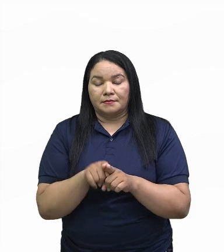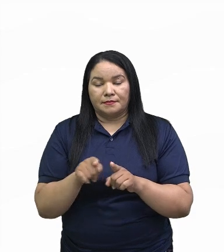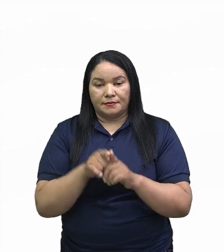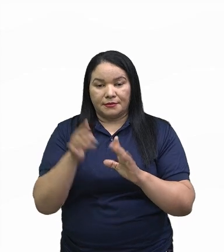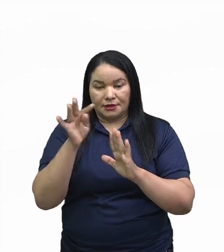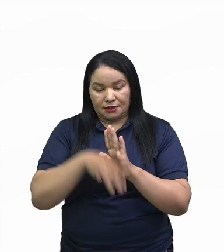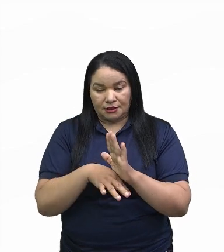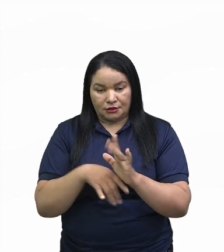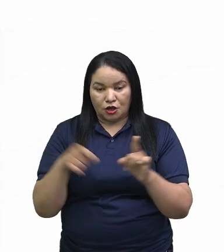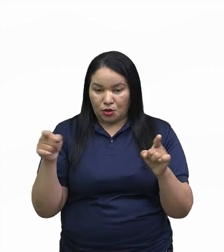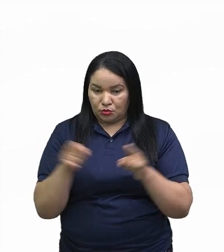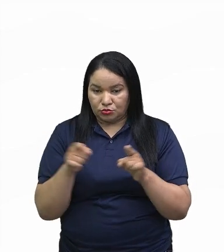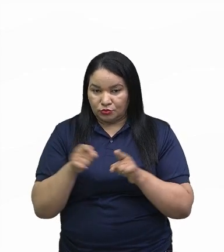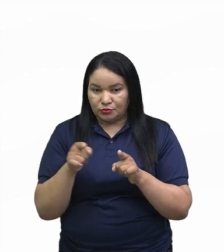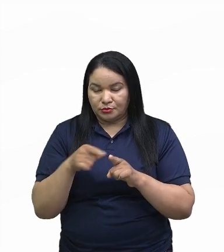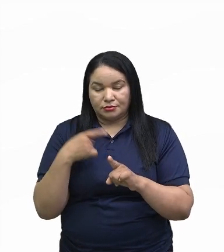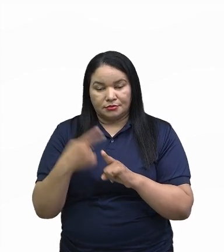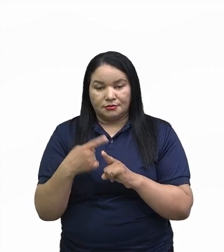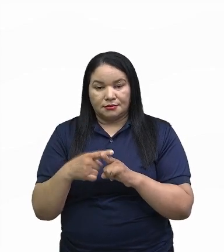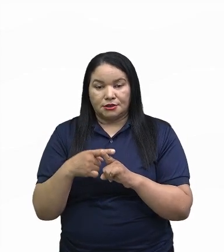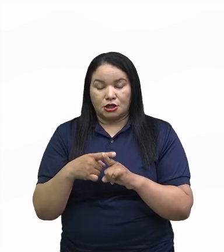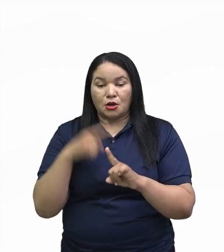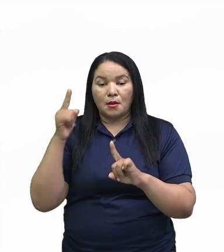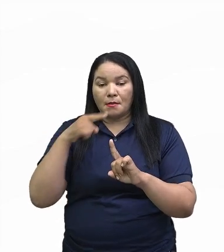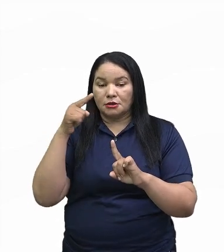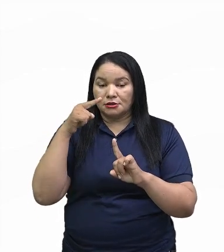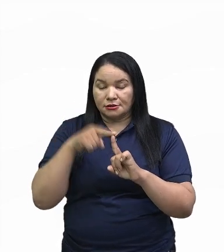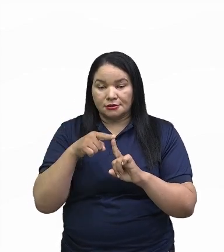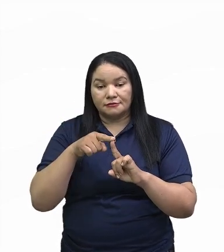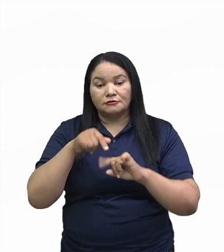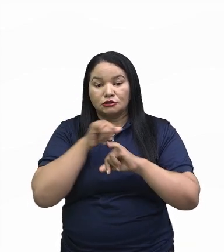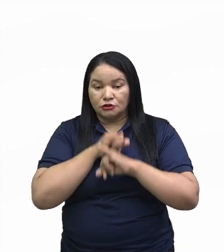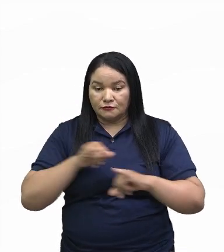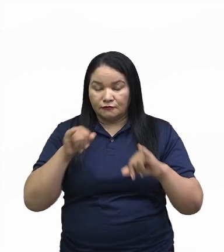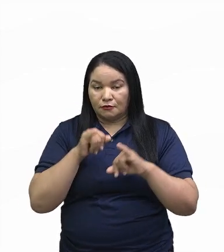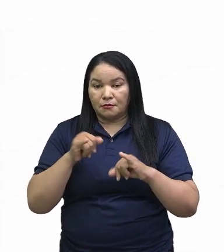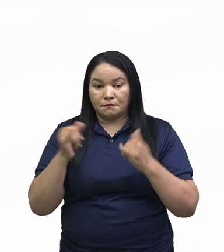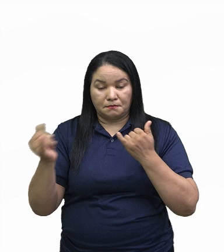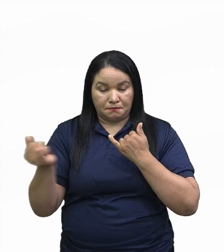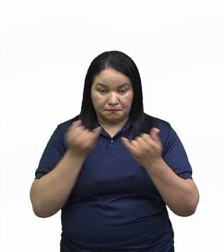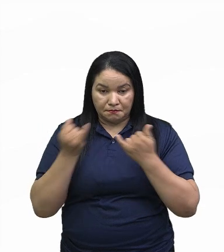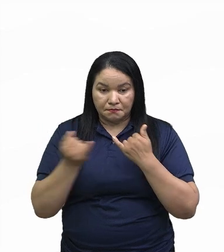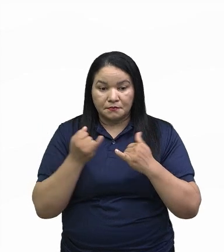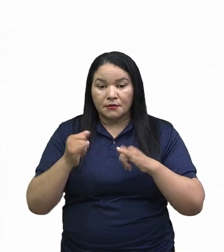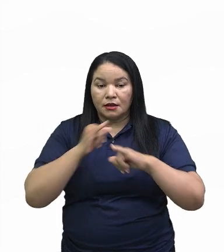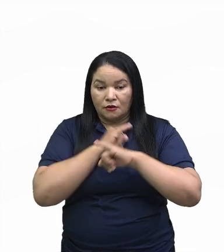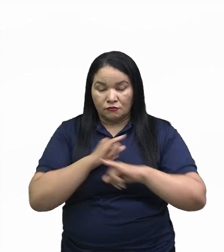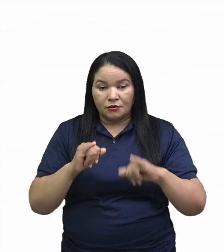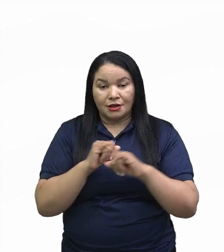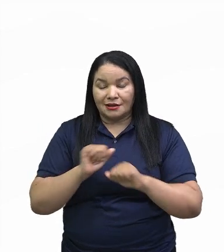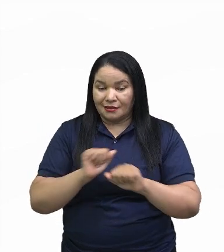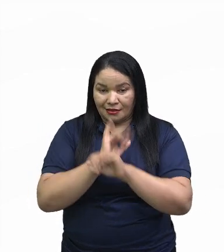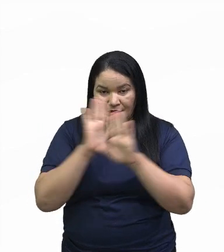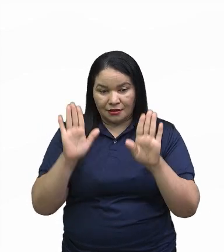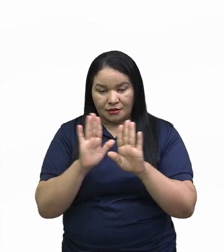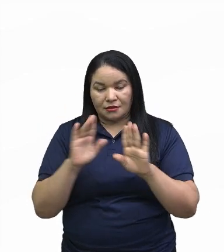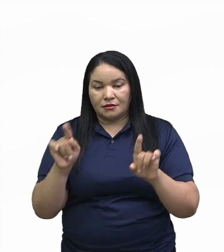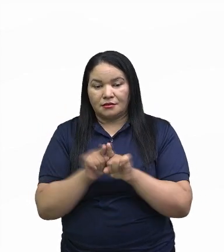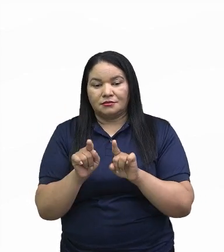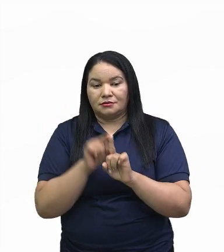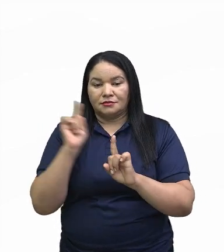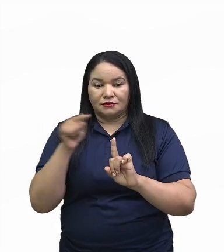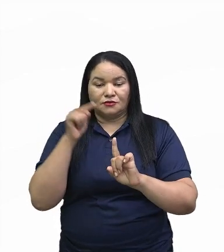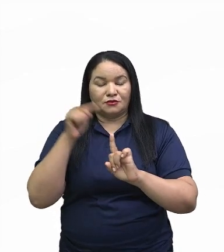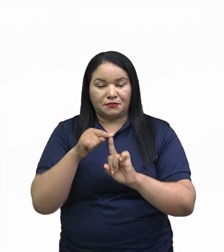curtos, porque tem o objetivo de informar o fato ocorrido, de forma clara e objetiva, né?